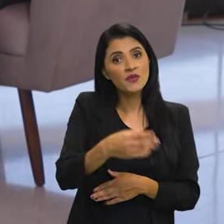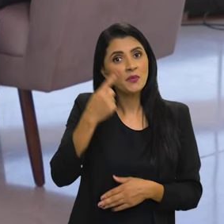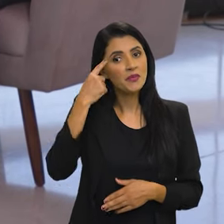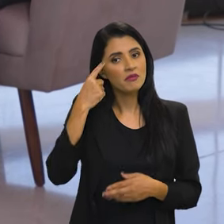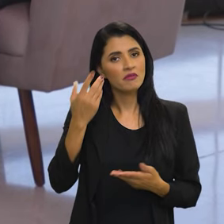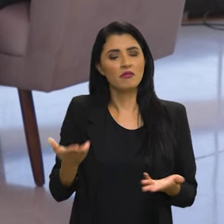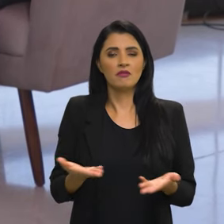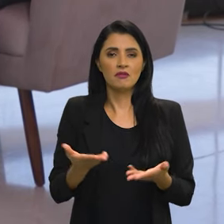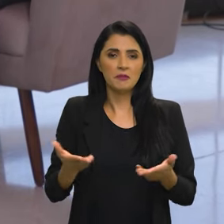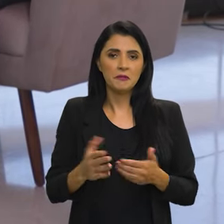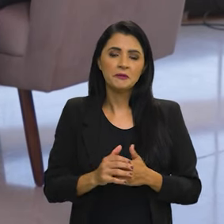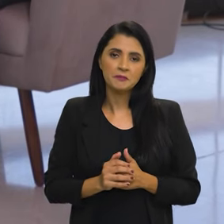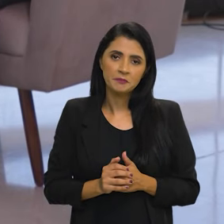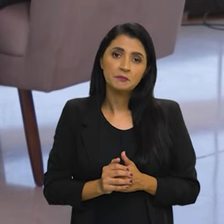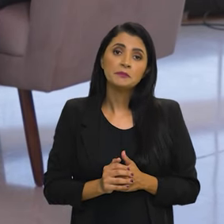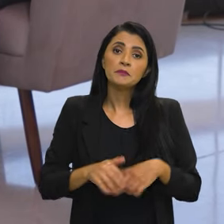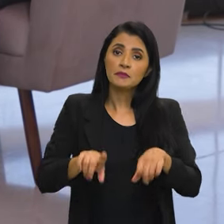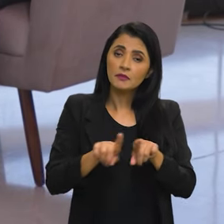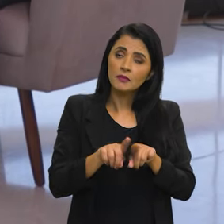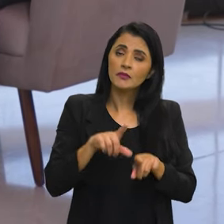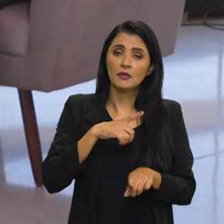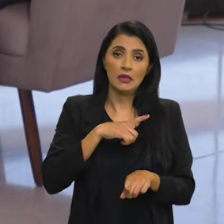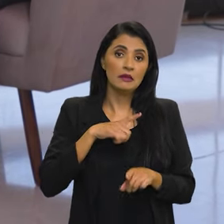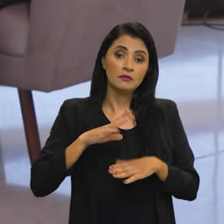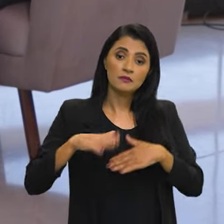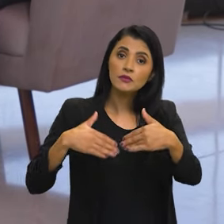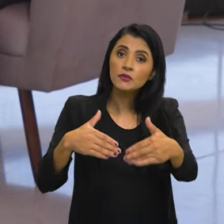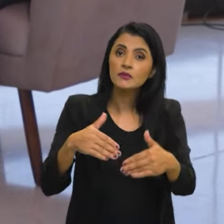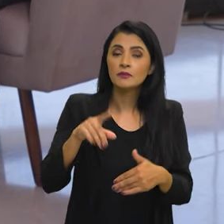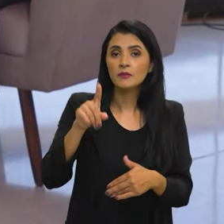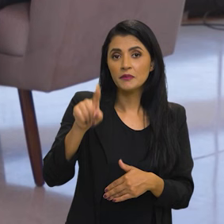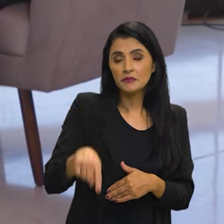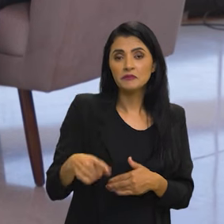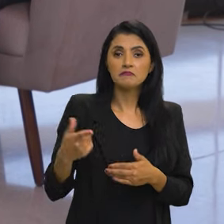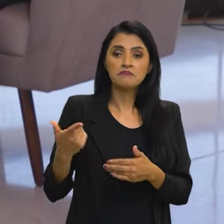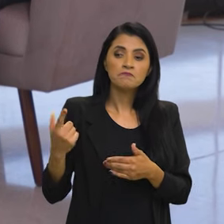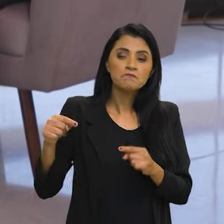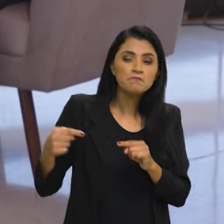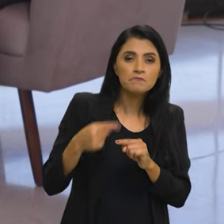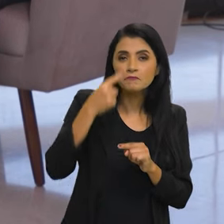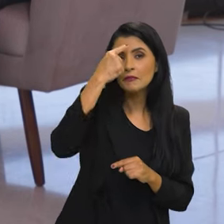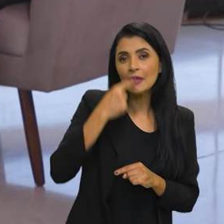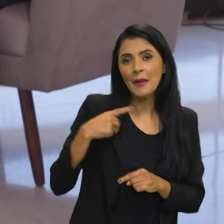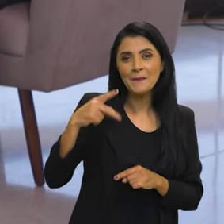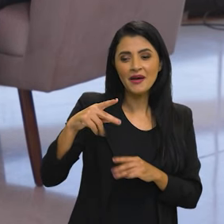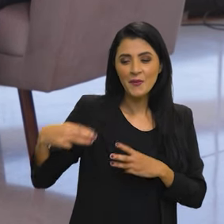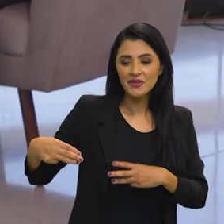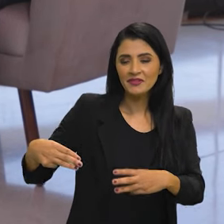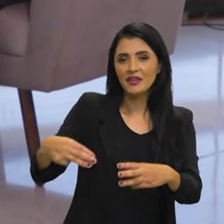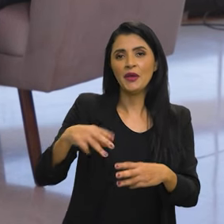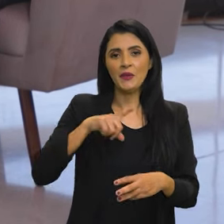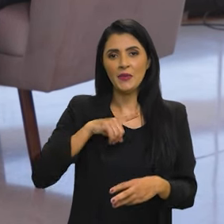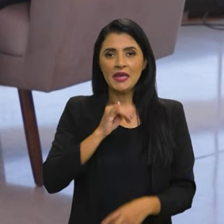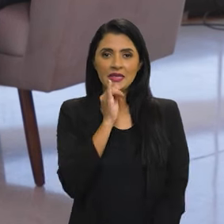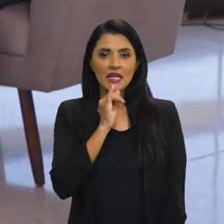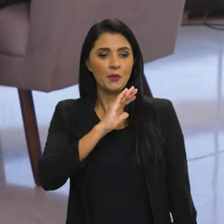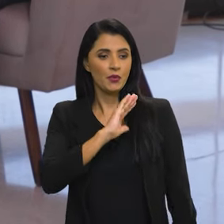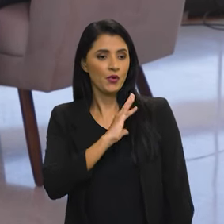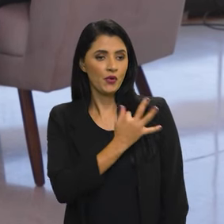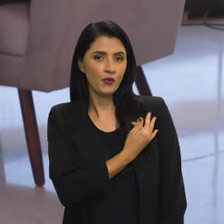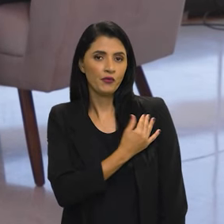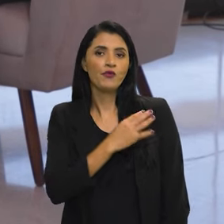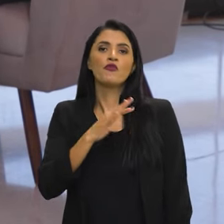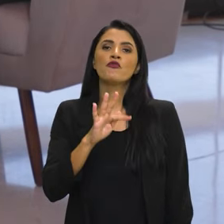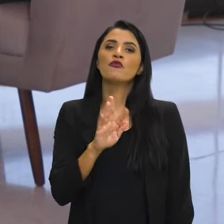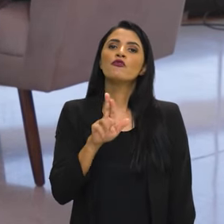inovação que está sendo pensada, mas tem também esse processo, digamos assim, customizado para os ministérios. A gente teve com a FUNAI, por